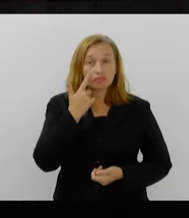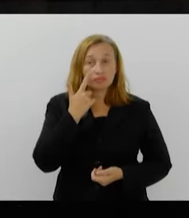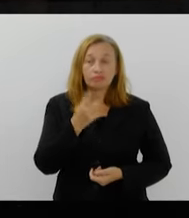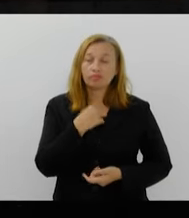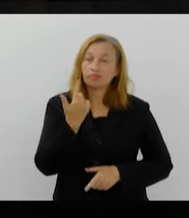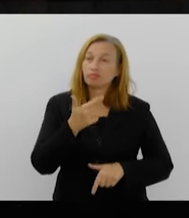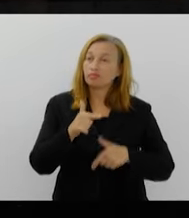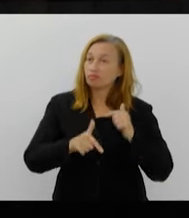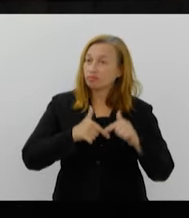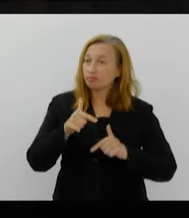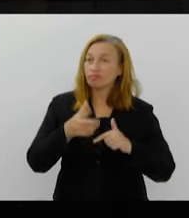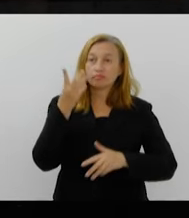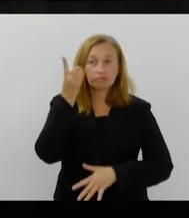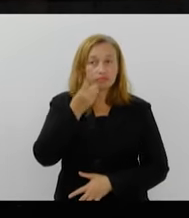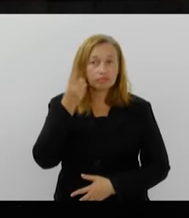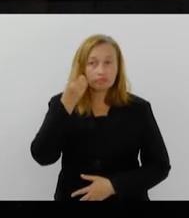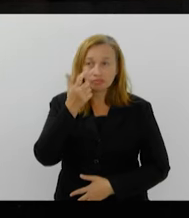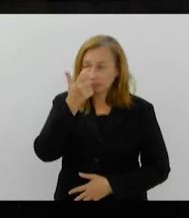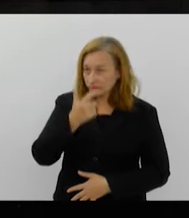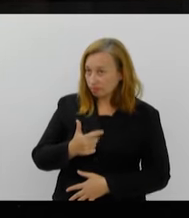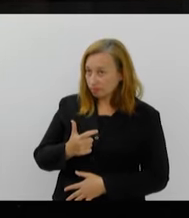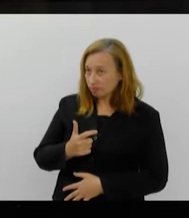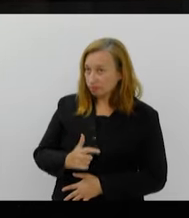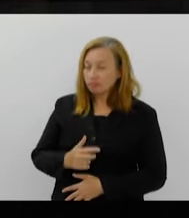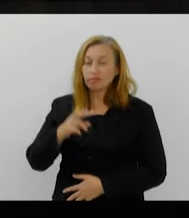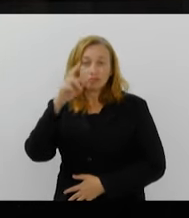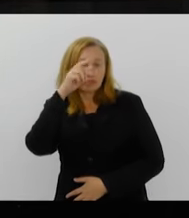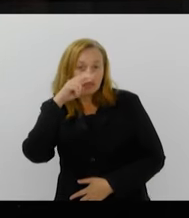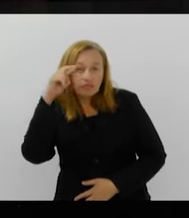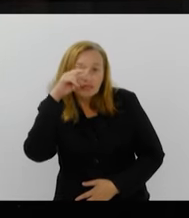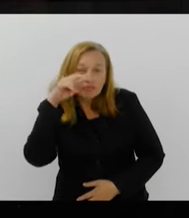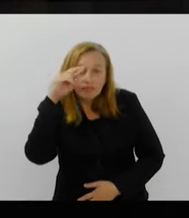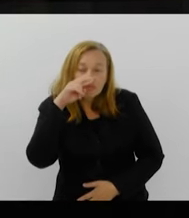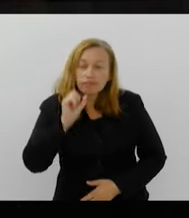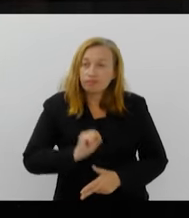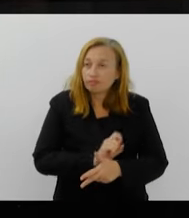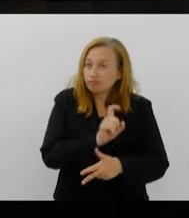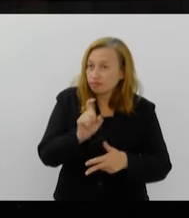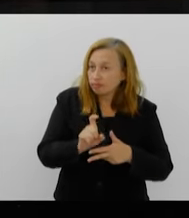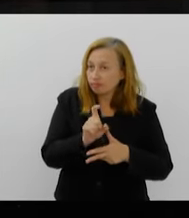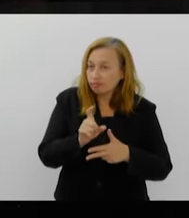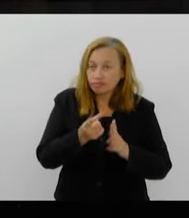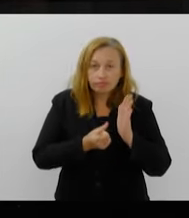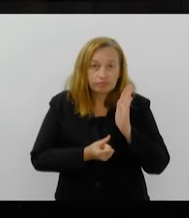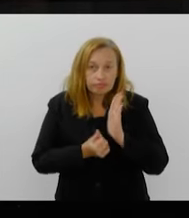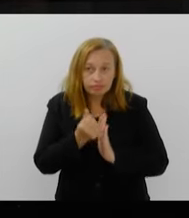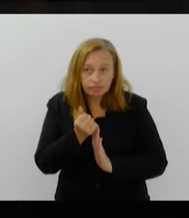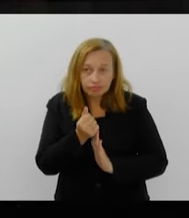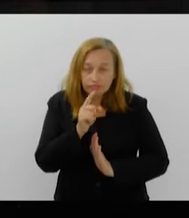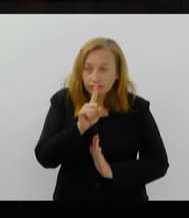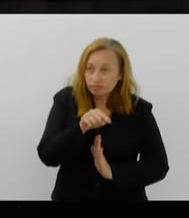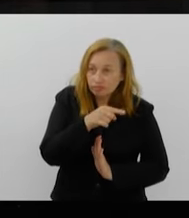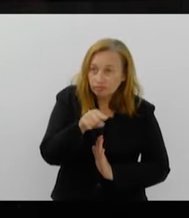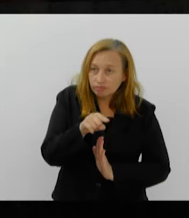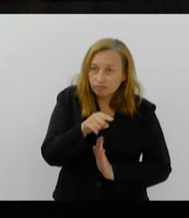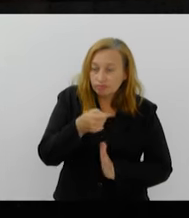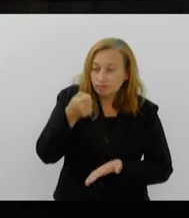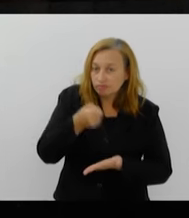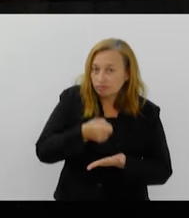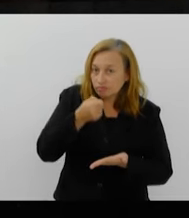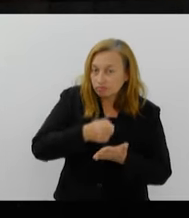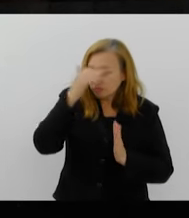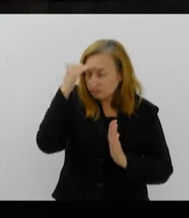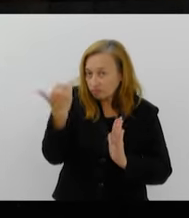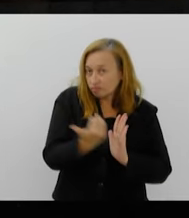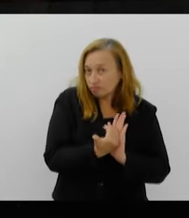como deputados, uma das mais importantes, é fiscalizar o executivo, votar o orçamento, exigir o cumprimento do